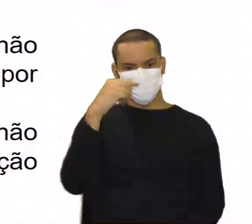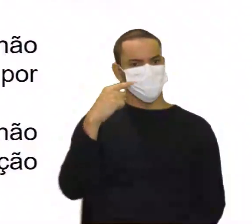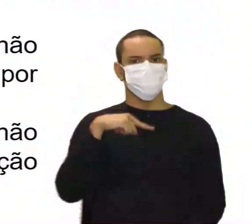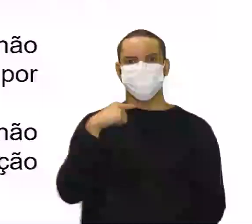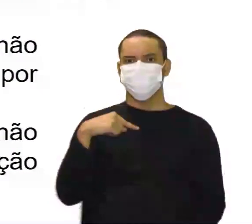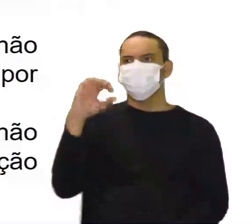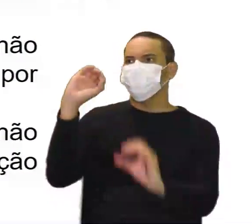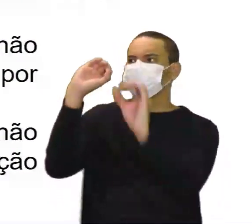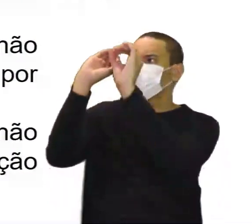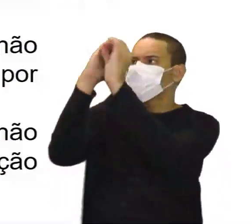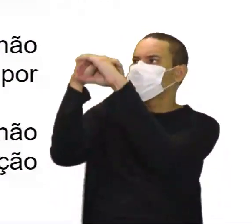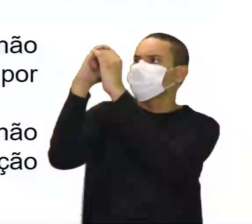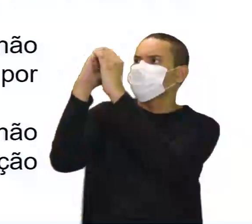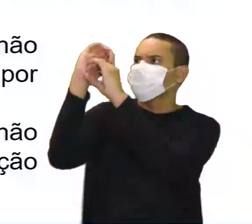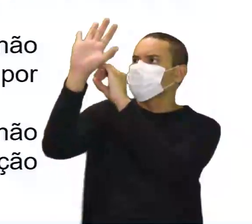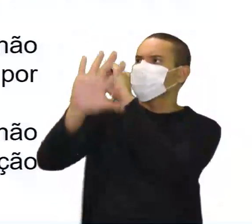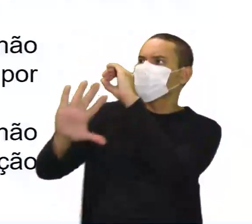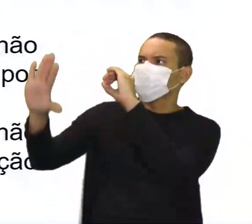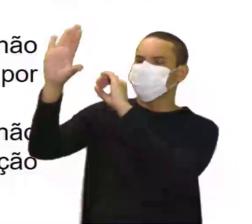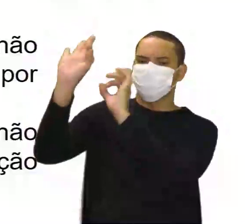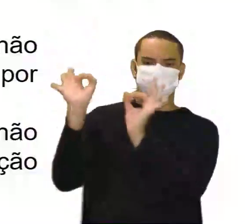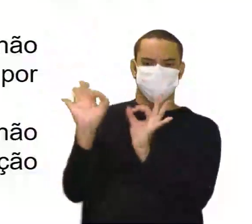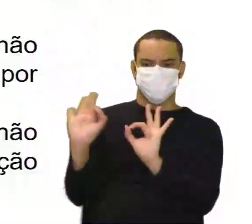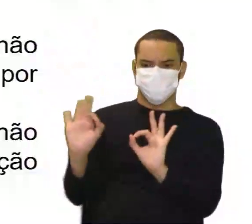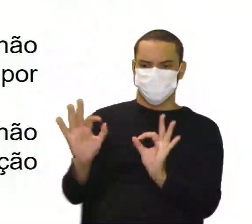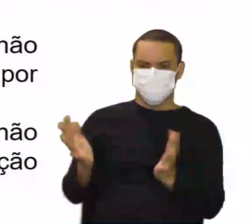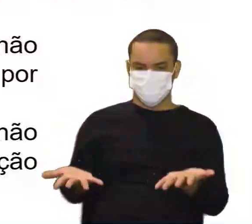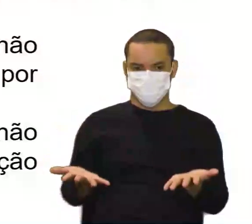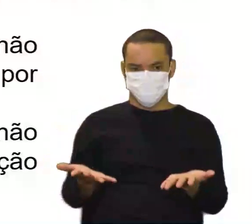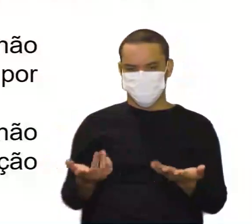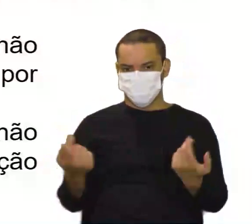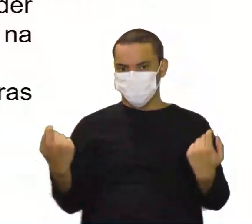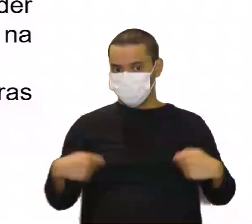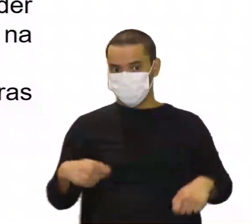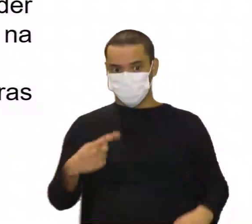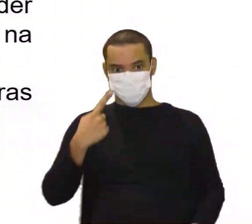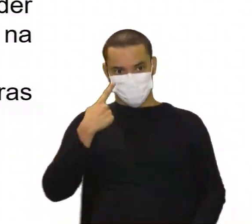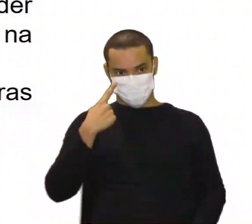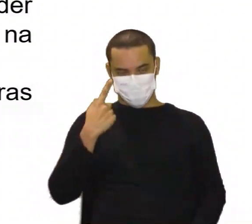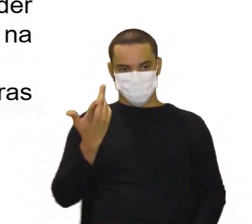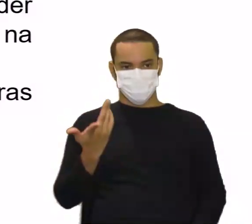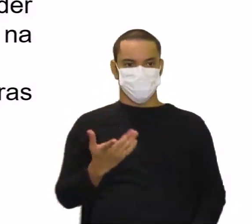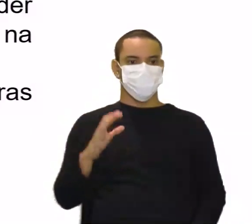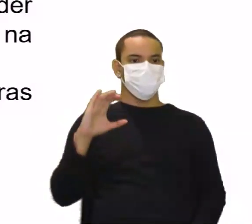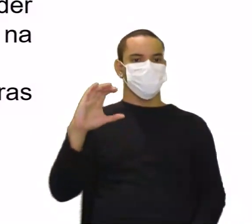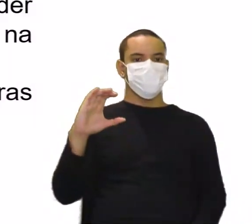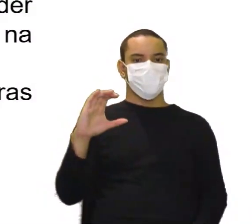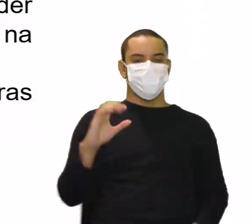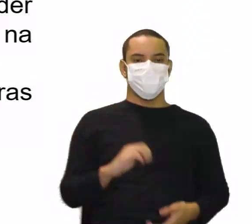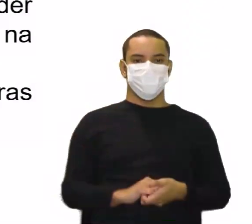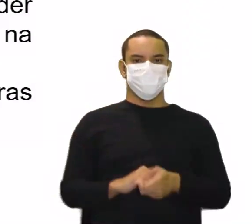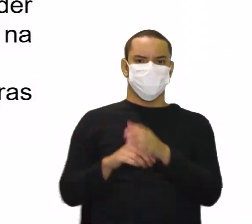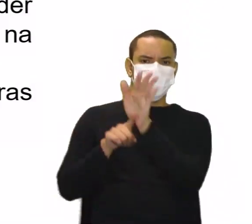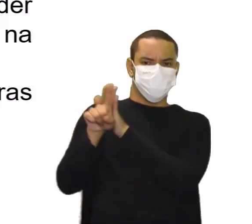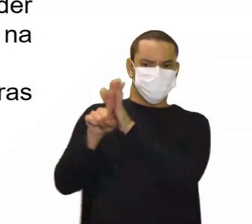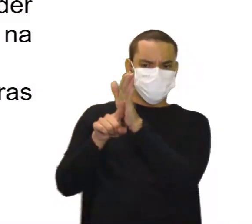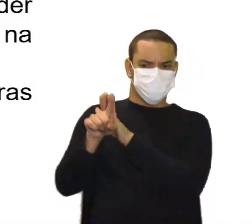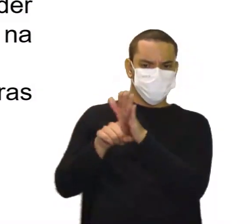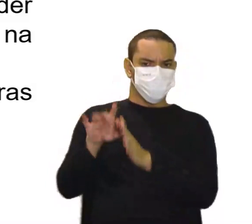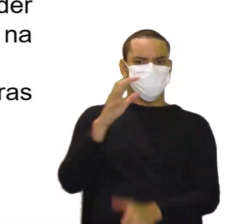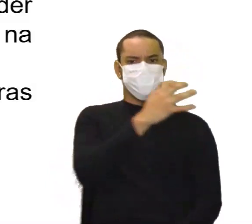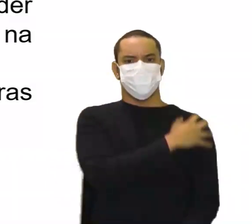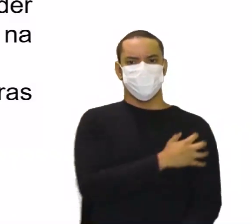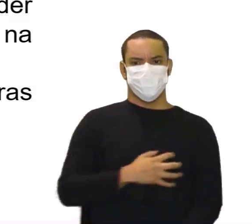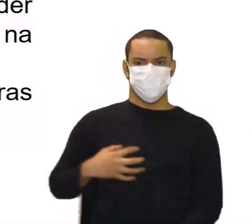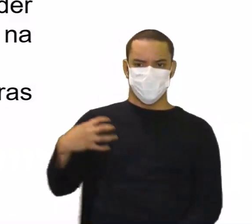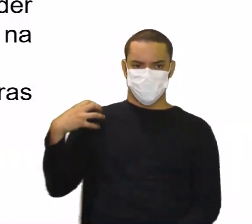astronômica. Tem que ver aí quando que foi inventado o telescópio, né? C, que as